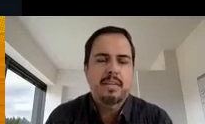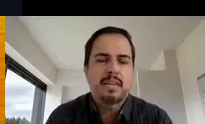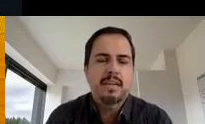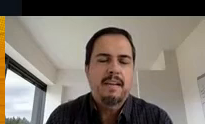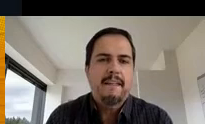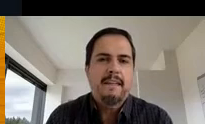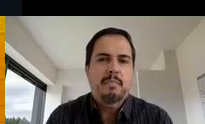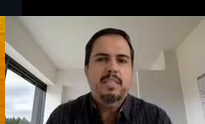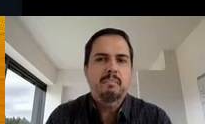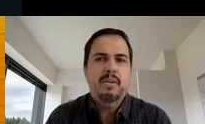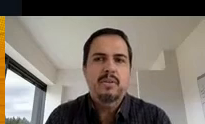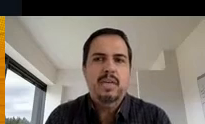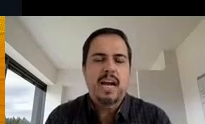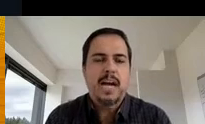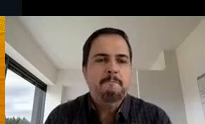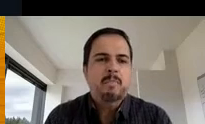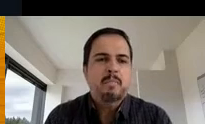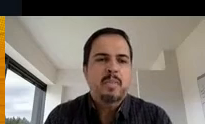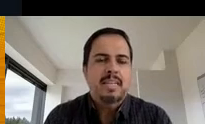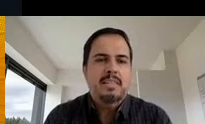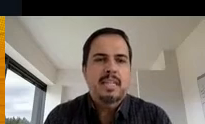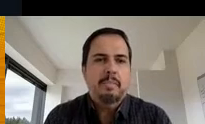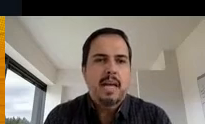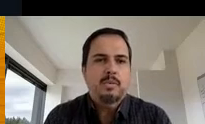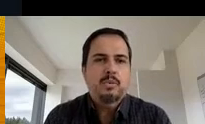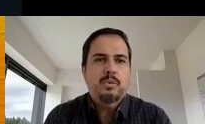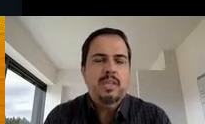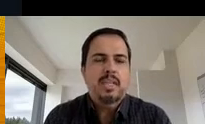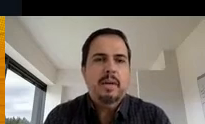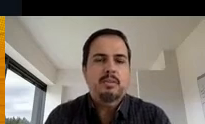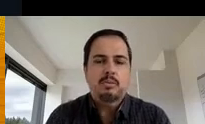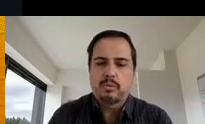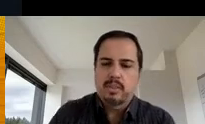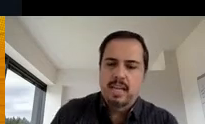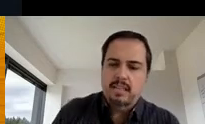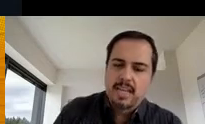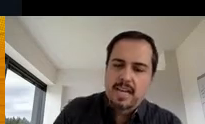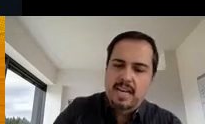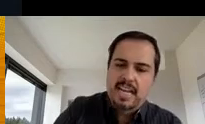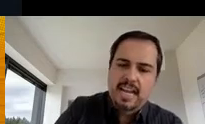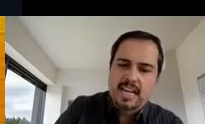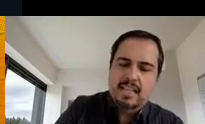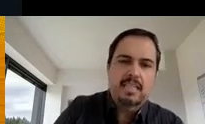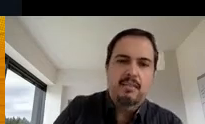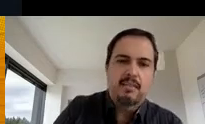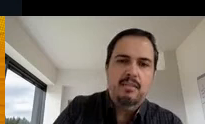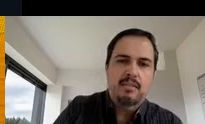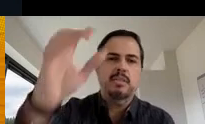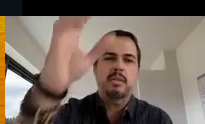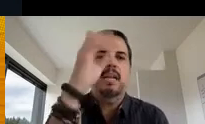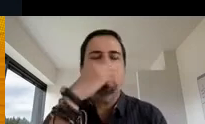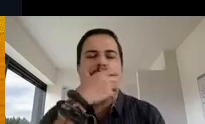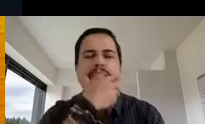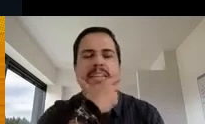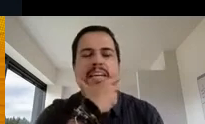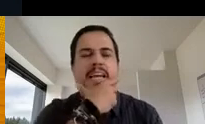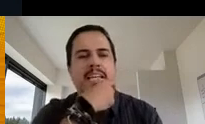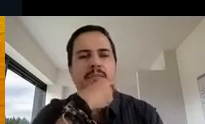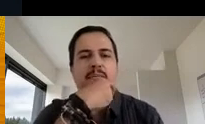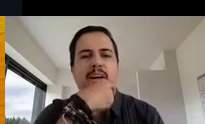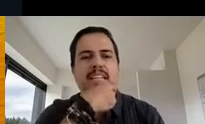mas para a gente simplificar, 30 passos, 30 metros. Essa aí é a linearidade da evolução. Sabe